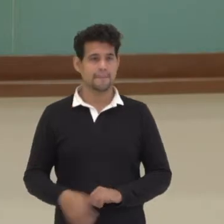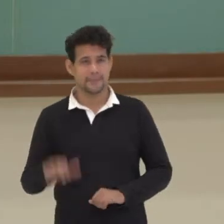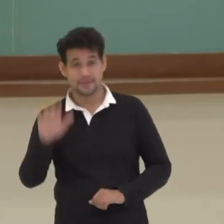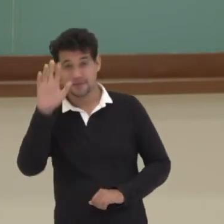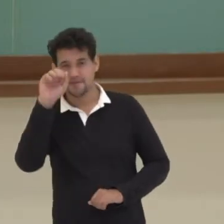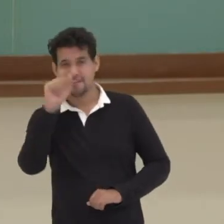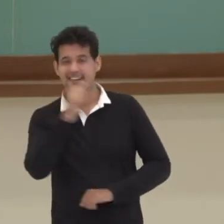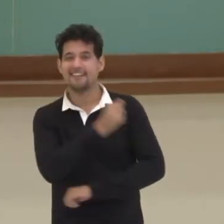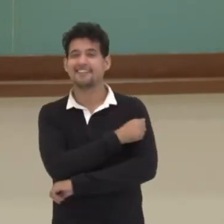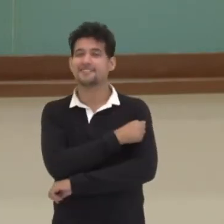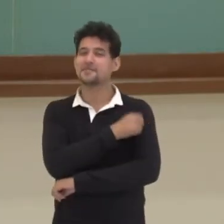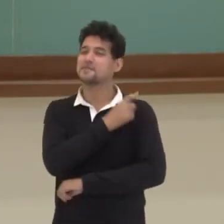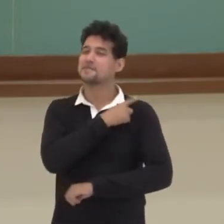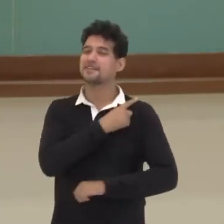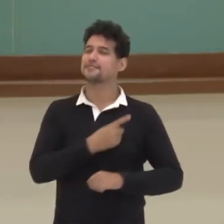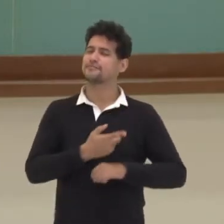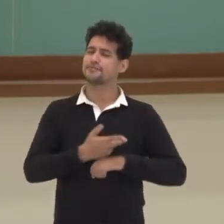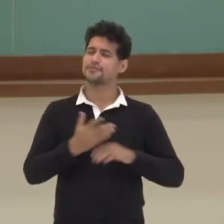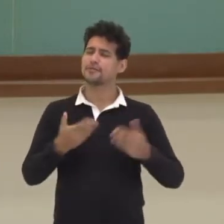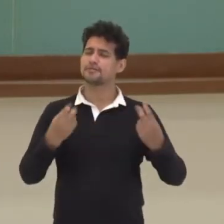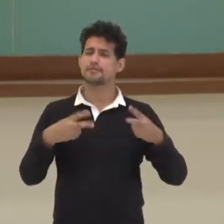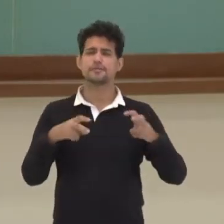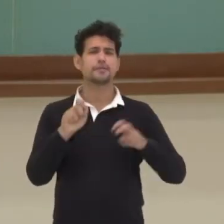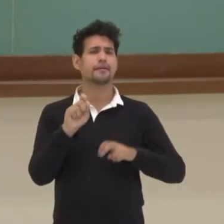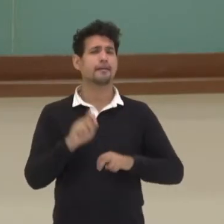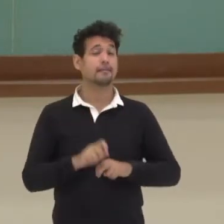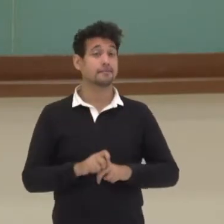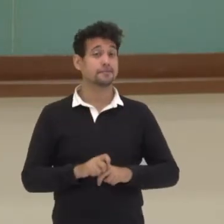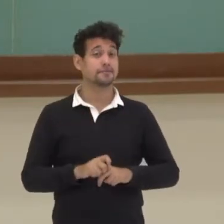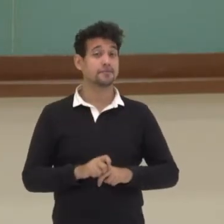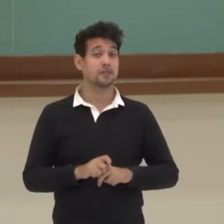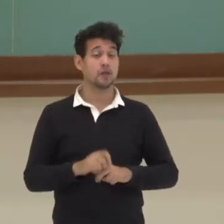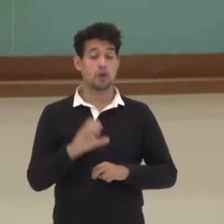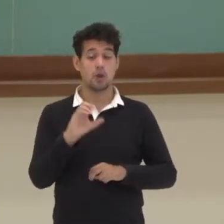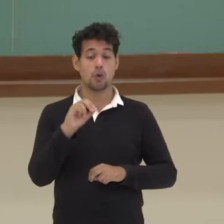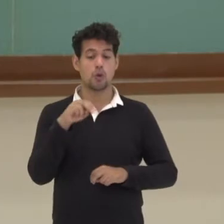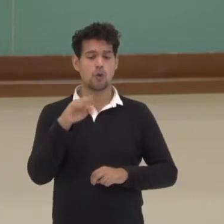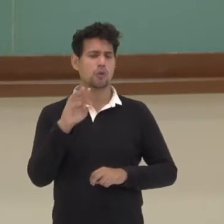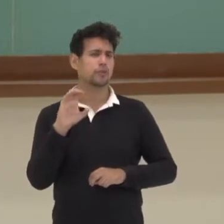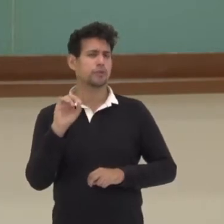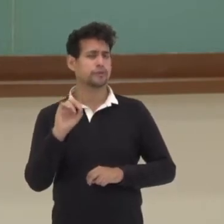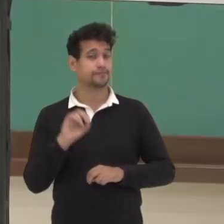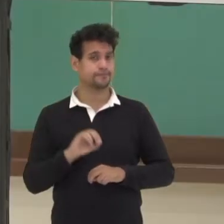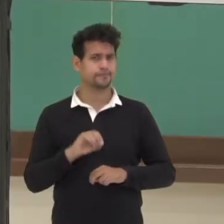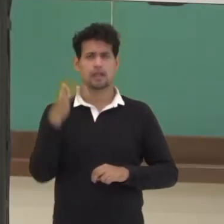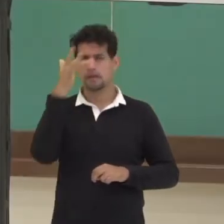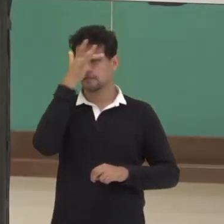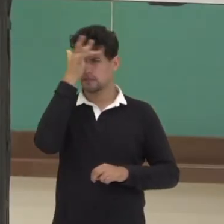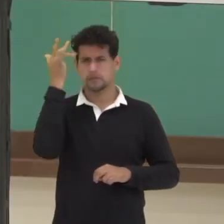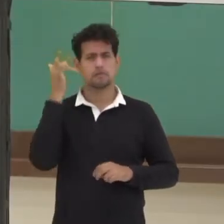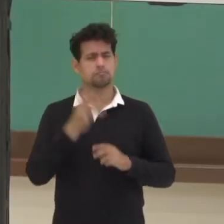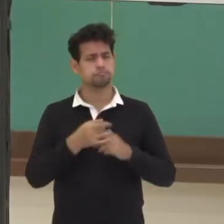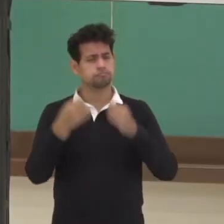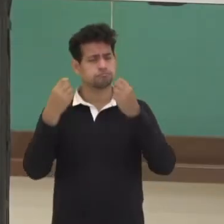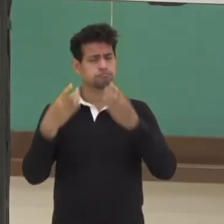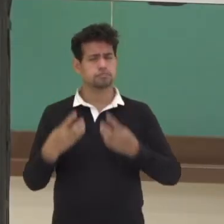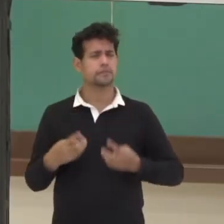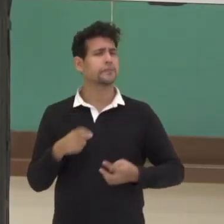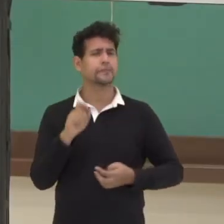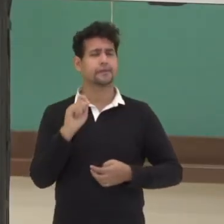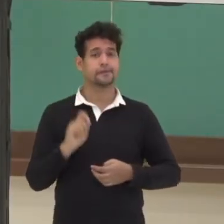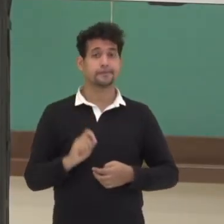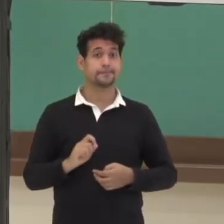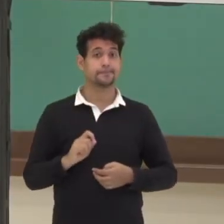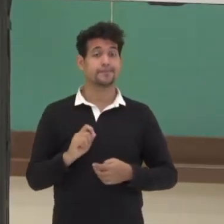Olá, estudantes da primeira série! Nesse vídeo vamos falar sobre conto. O autor, Osman Lins, narra